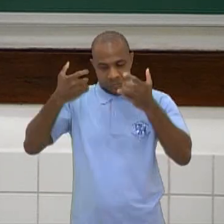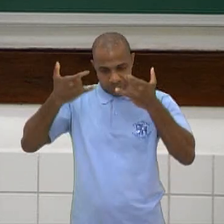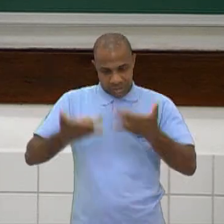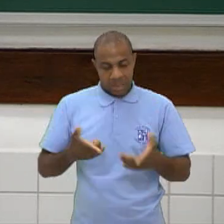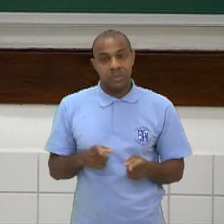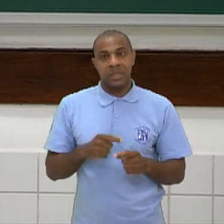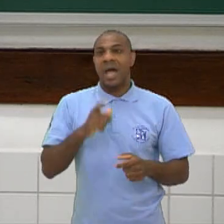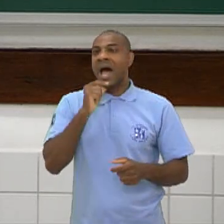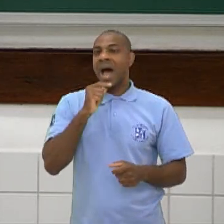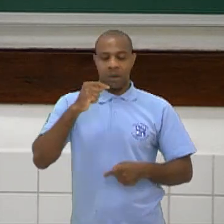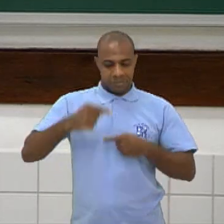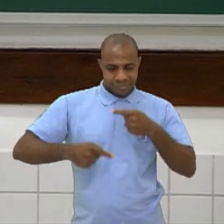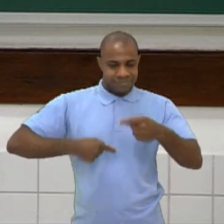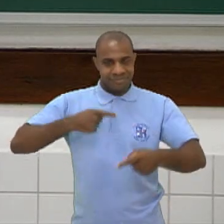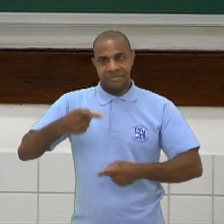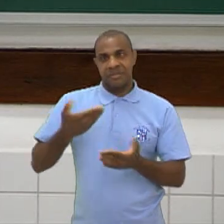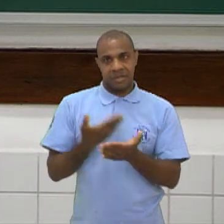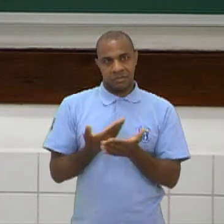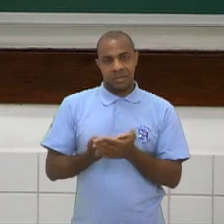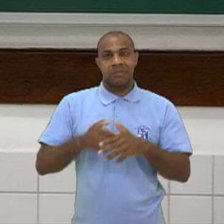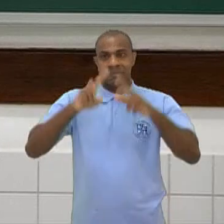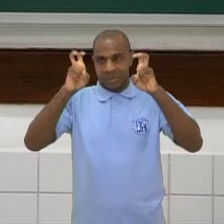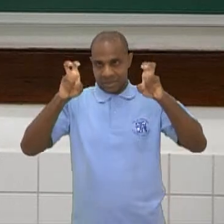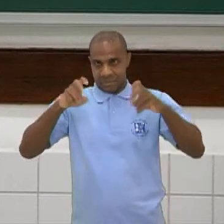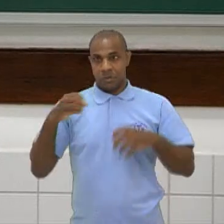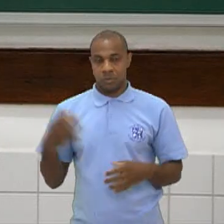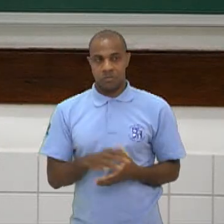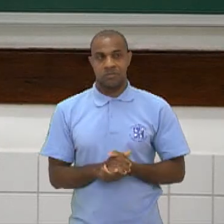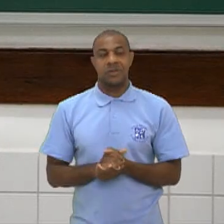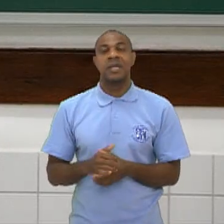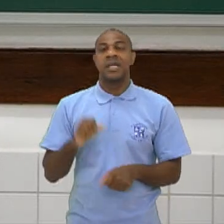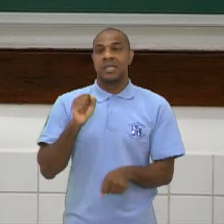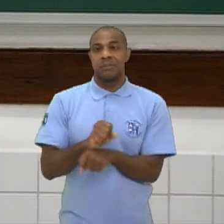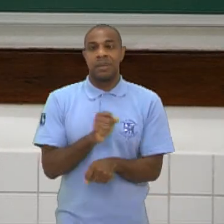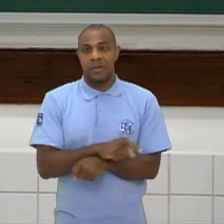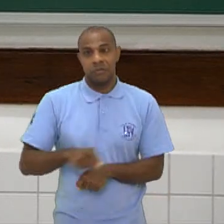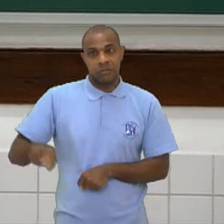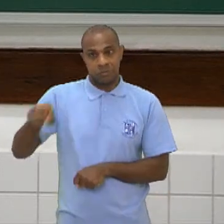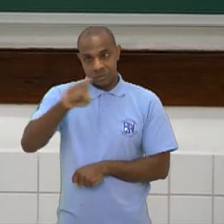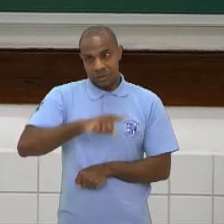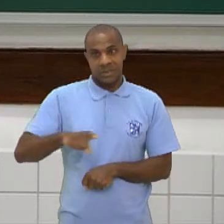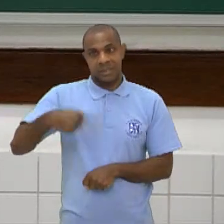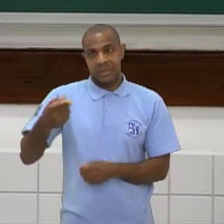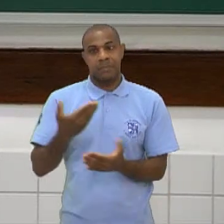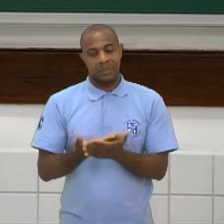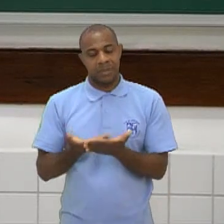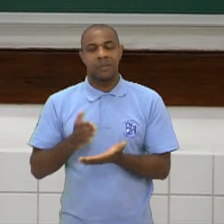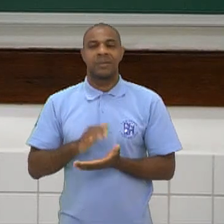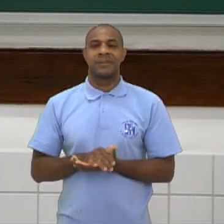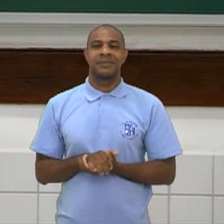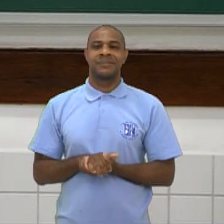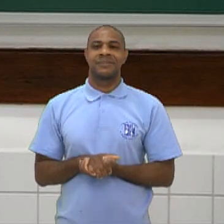água, tá? Não perca, gente, eu vou estar esperando vocês aqui, não me deixe esperando, por favor, né? Então, até a próxima aula.